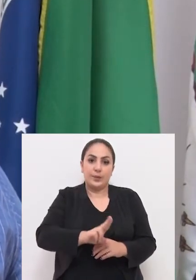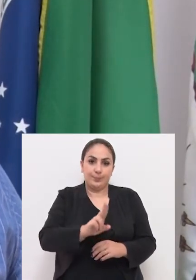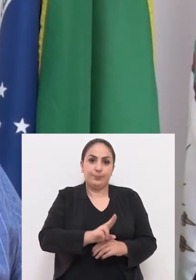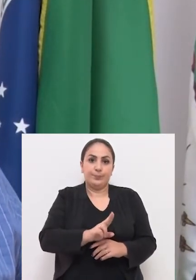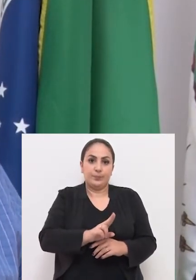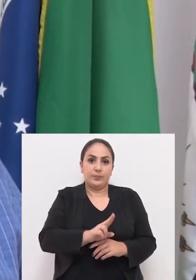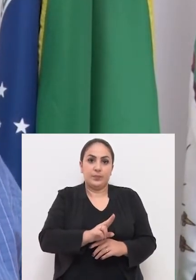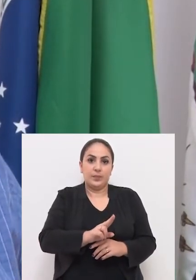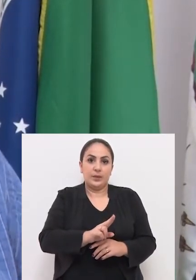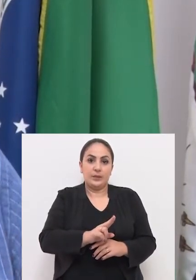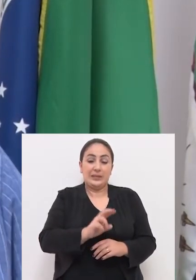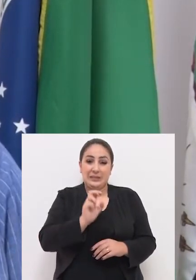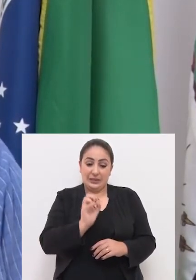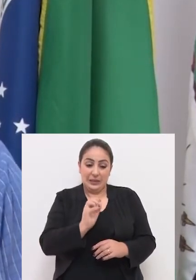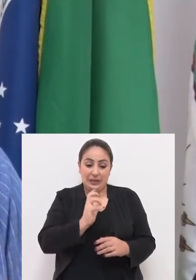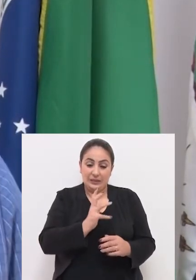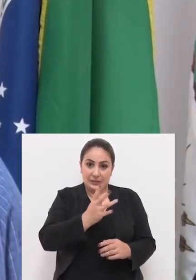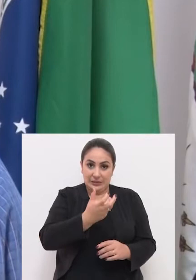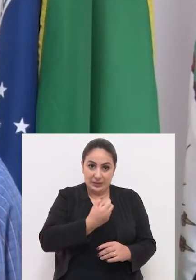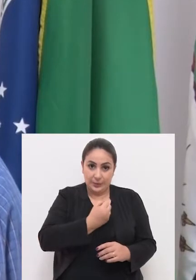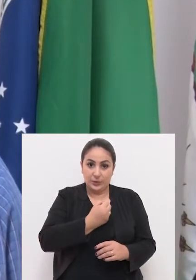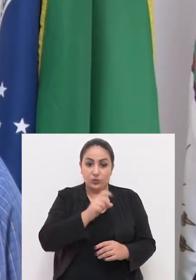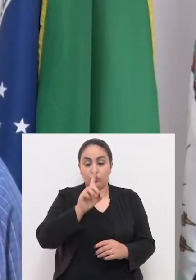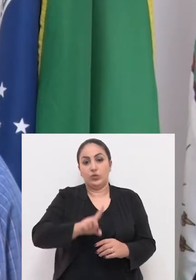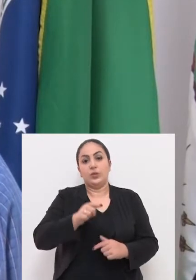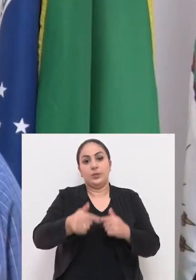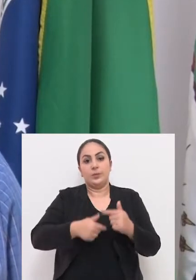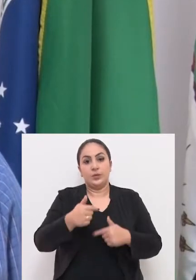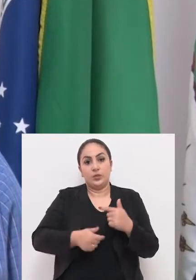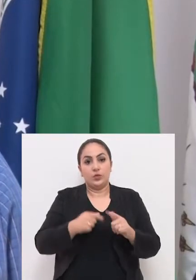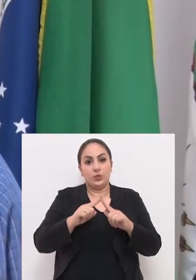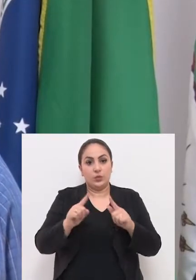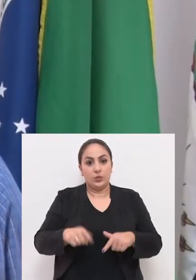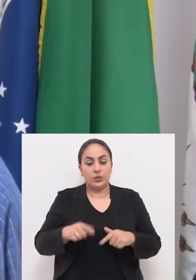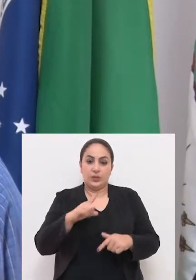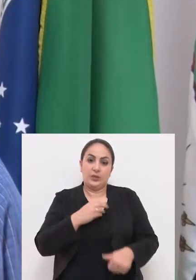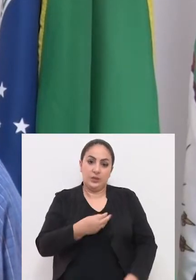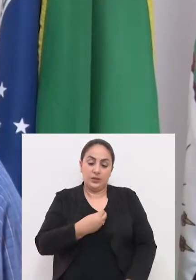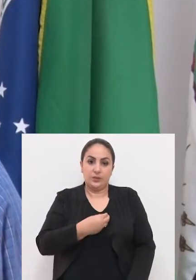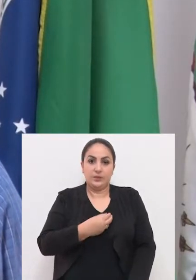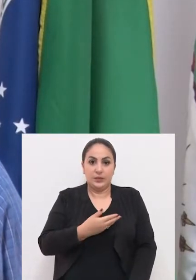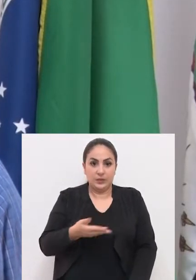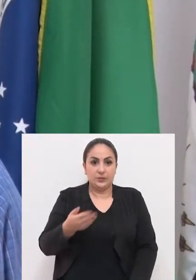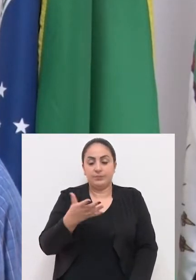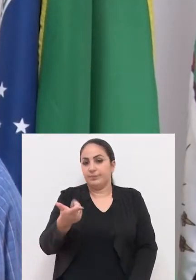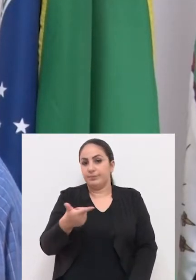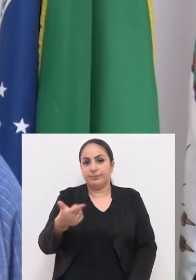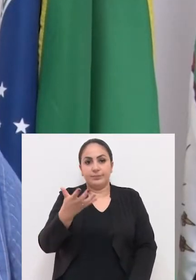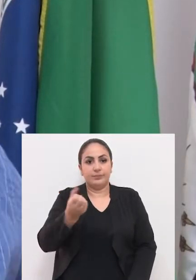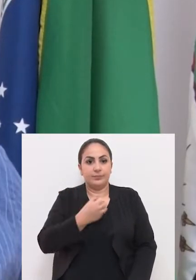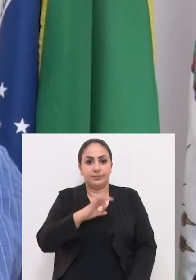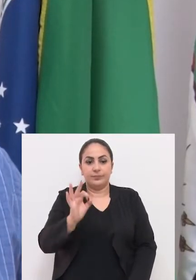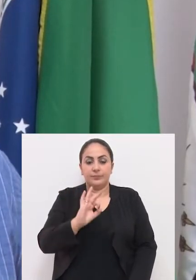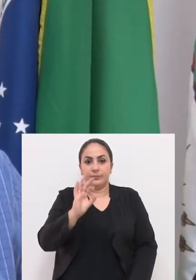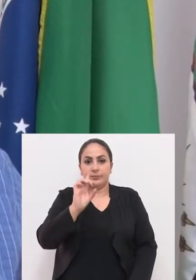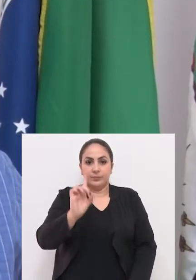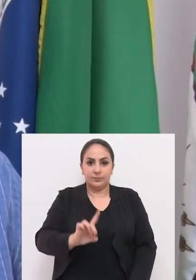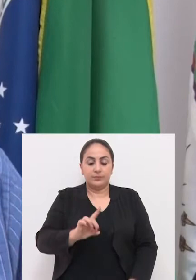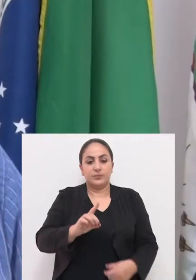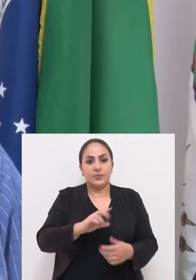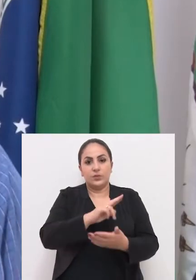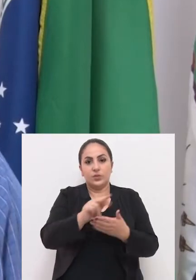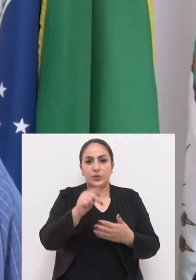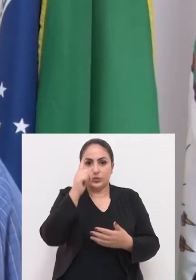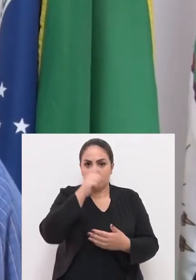ser usado para o pagamento dos direitos trabalhistas dos funcionários, que estão aí sem receber os